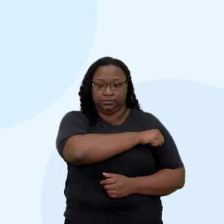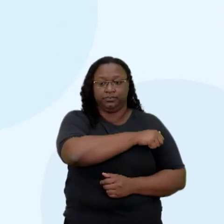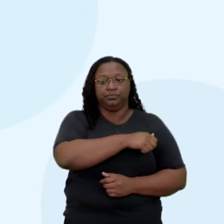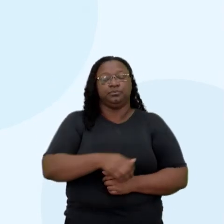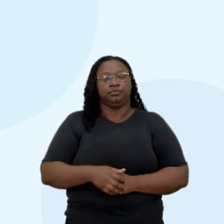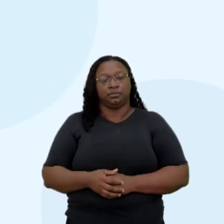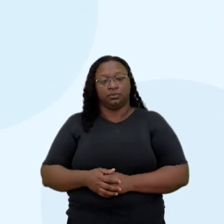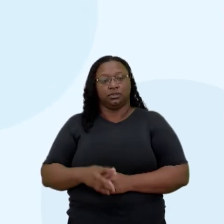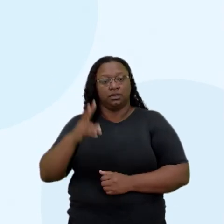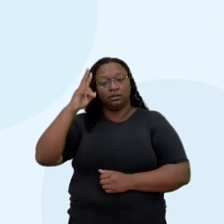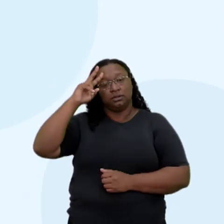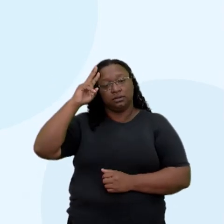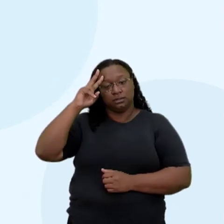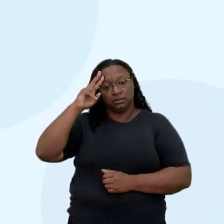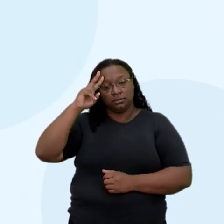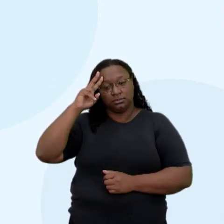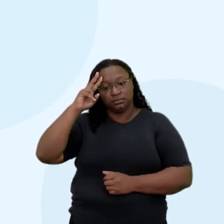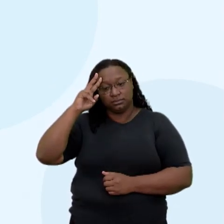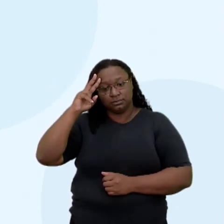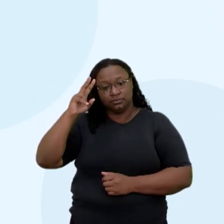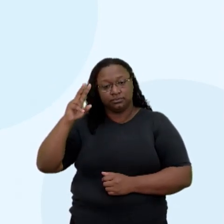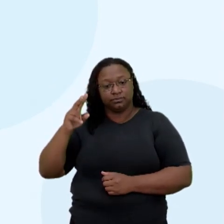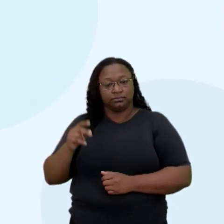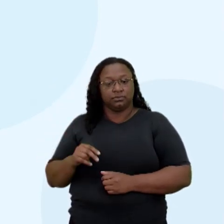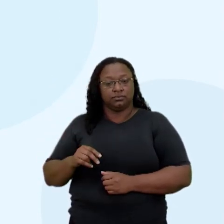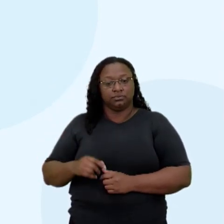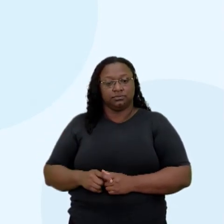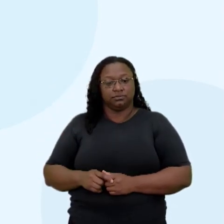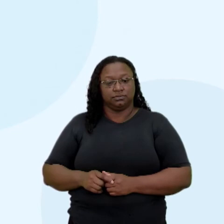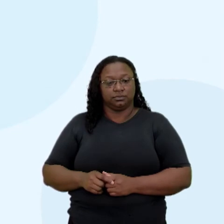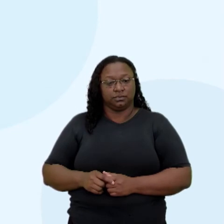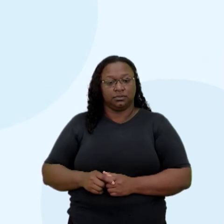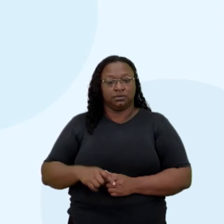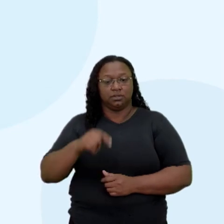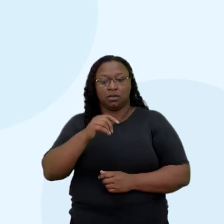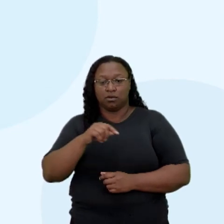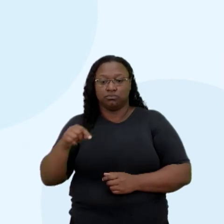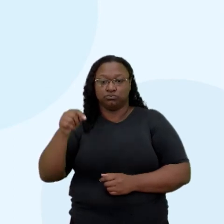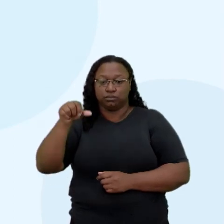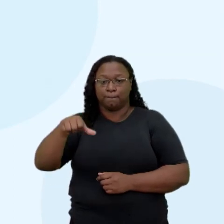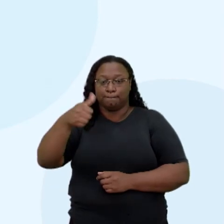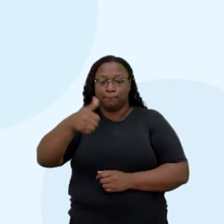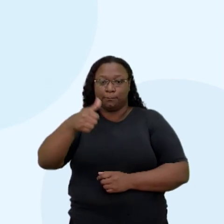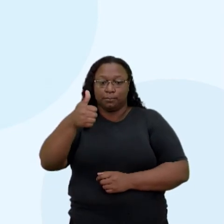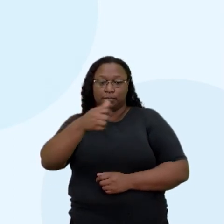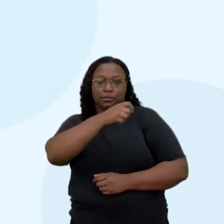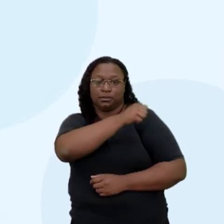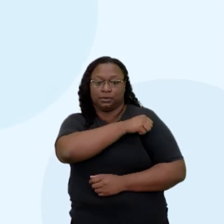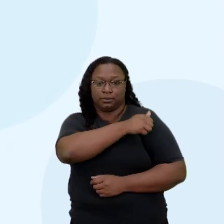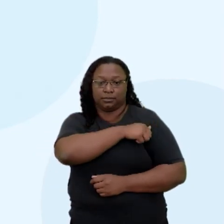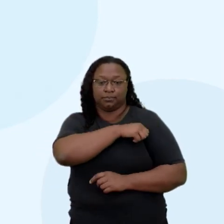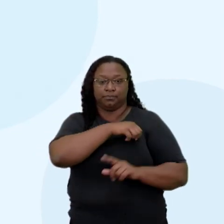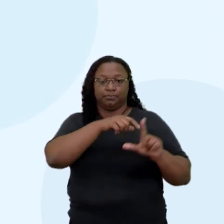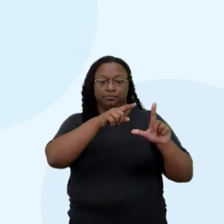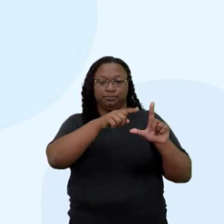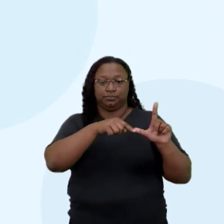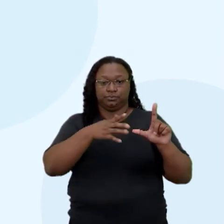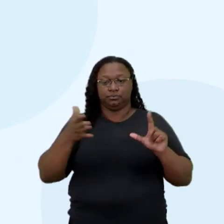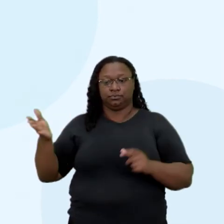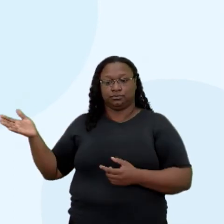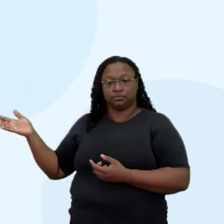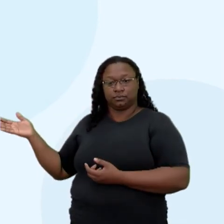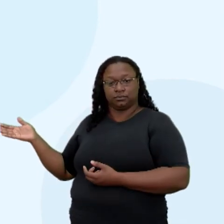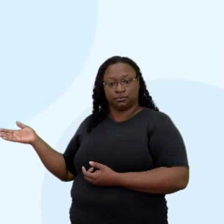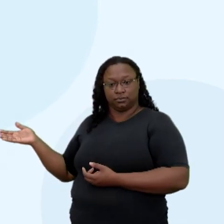realidade, o que é? É uma função do primeiro grau. Ok? E aí o que a gente tem aqui? Ó? Tem a